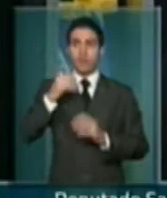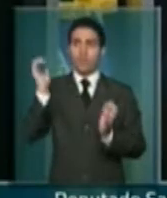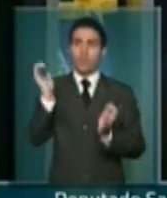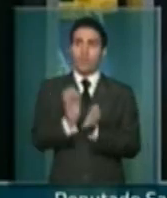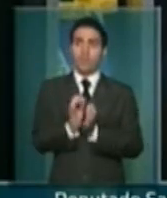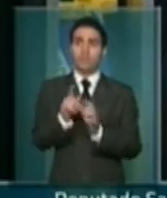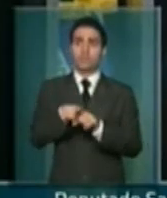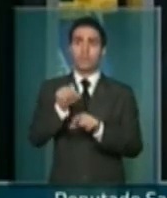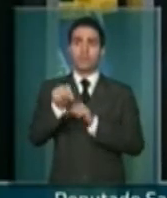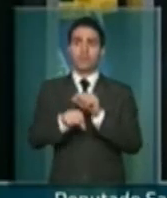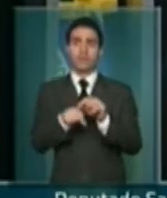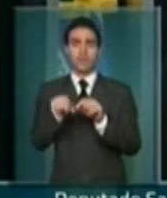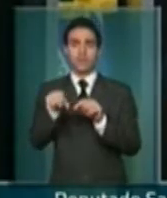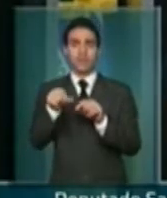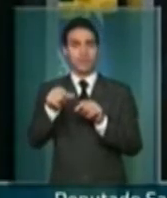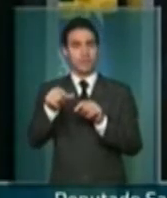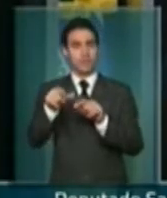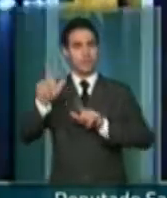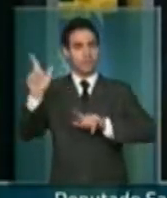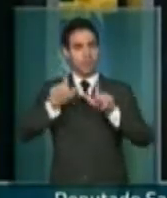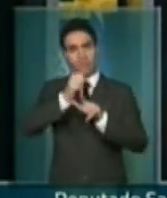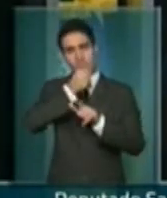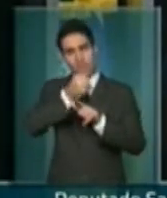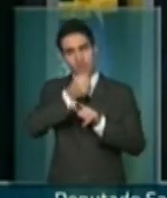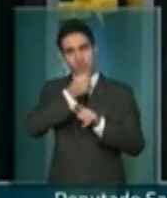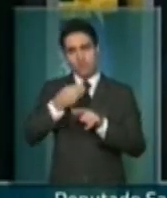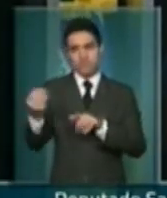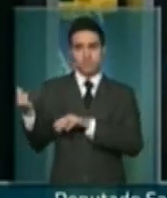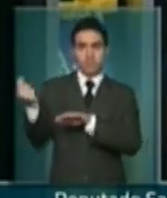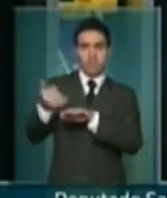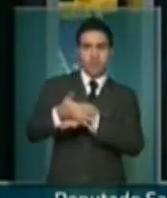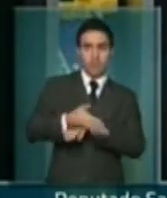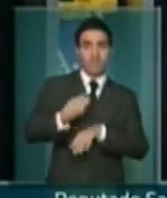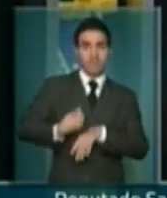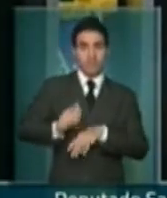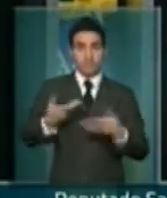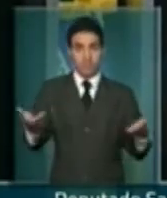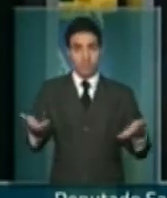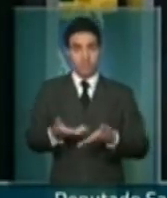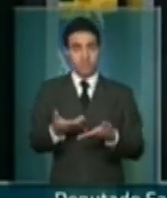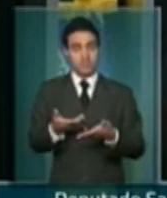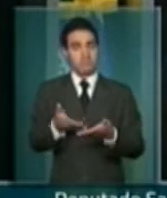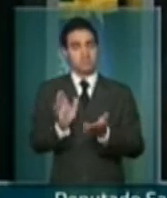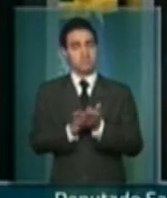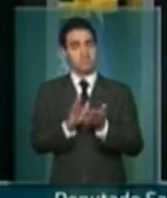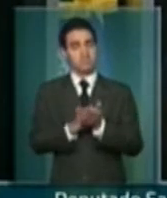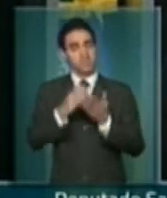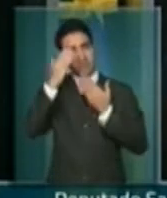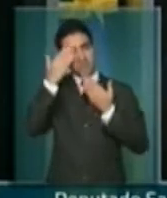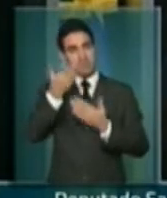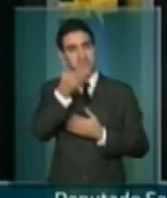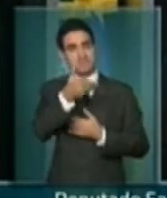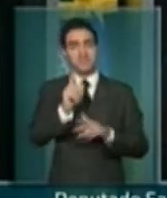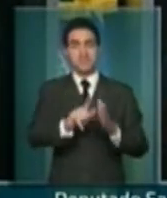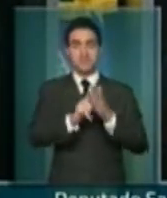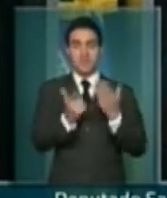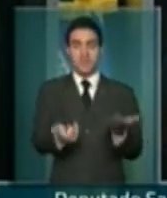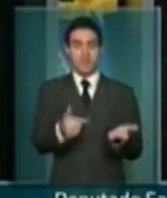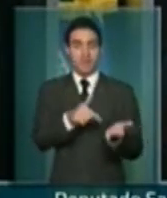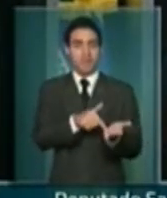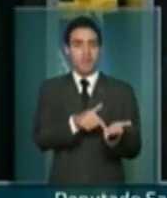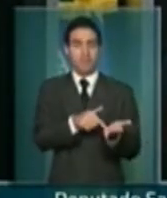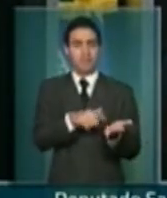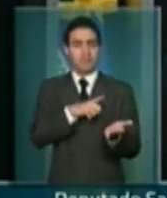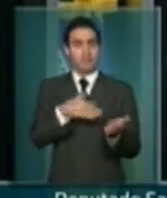parte da imprensa brasileira está aqui hoje prestigiando um jornal que é, na sua